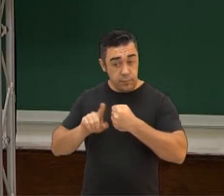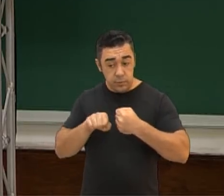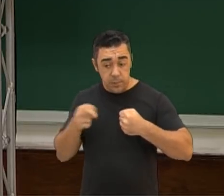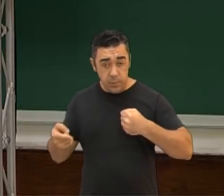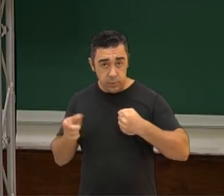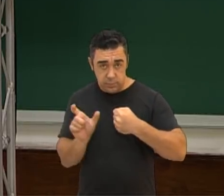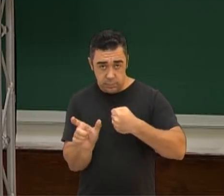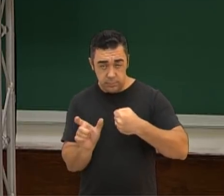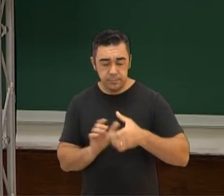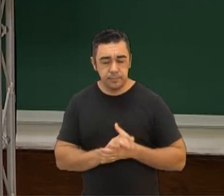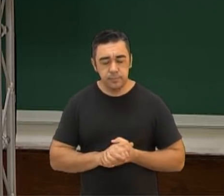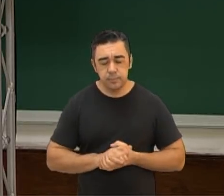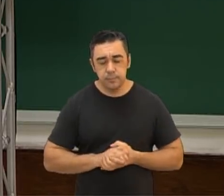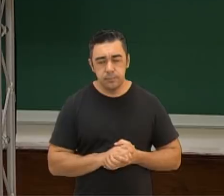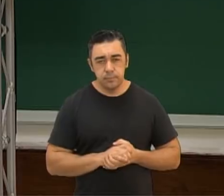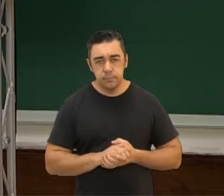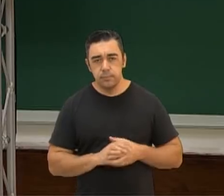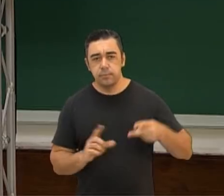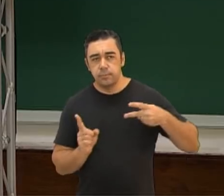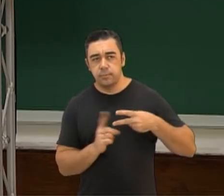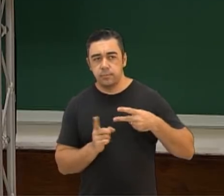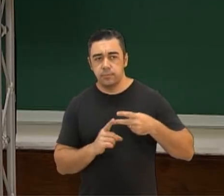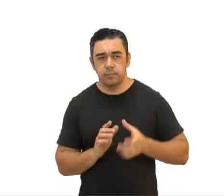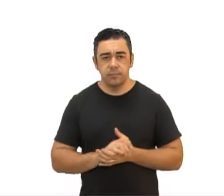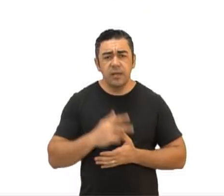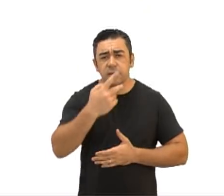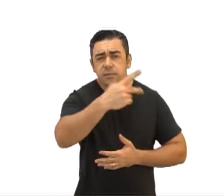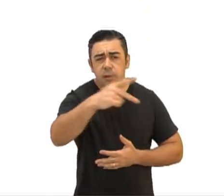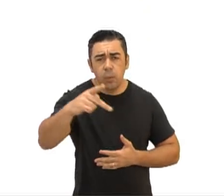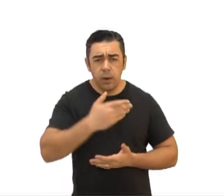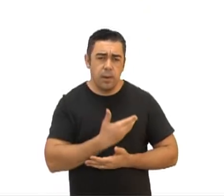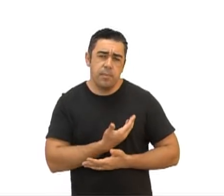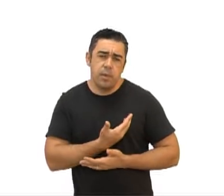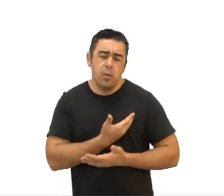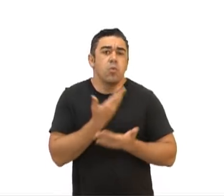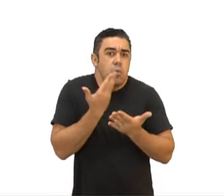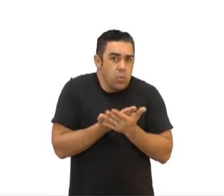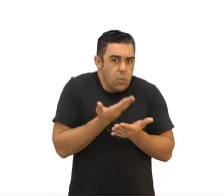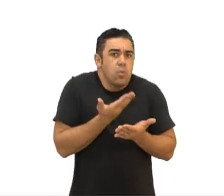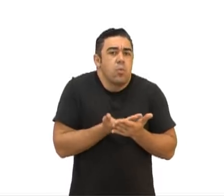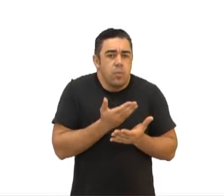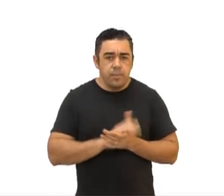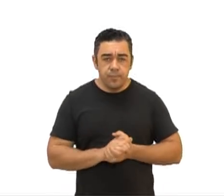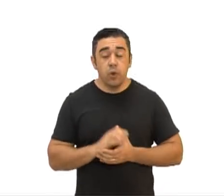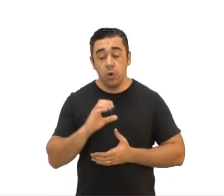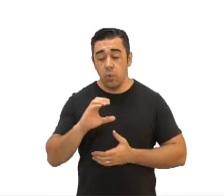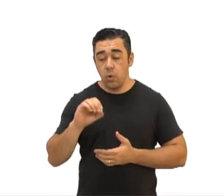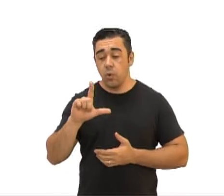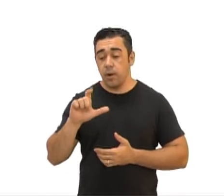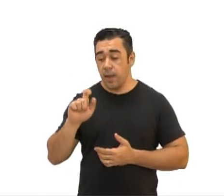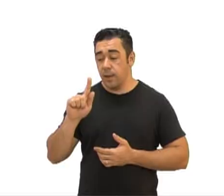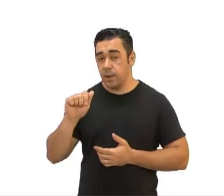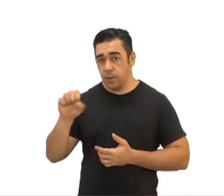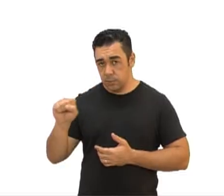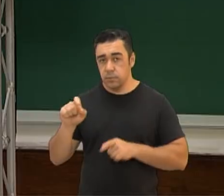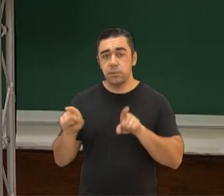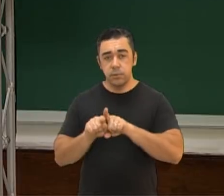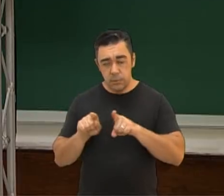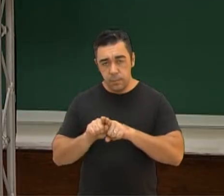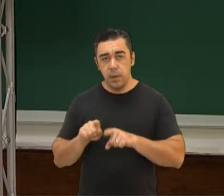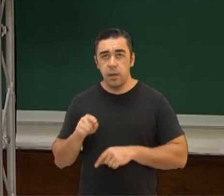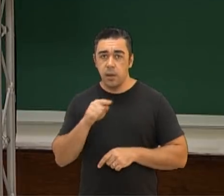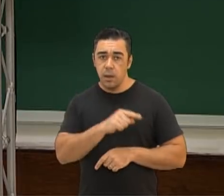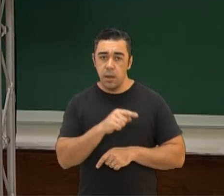certo? O segundo exemplo, seus colegas são estudiosos. Colegas também a gente pode pôr ali um